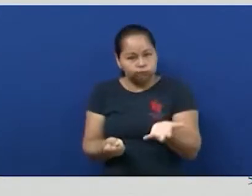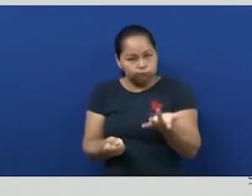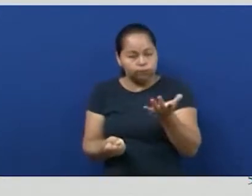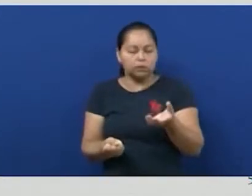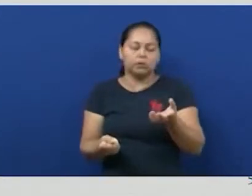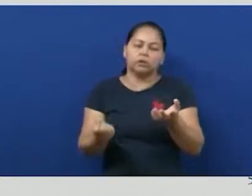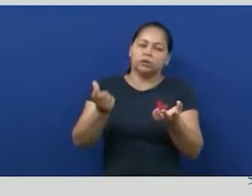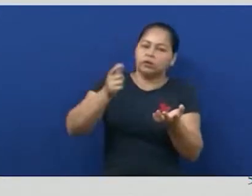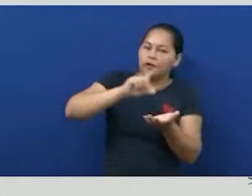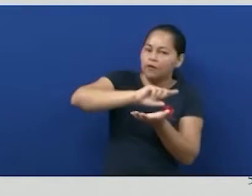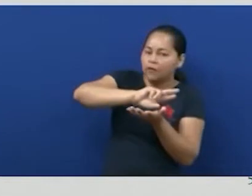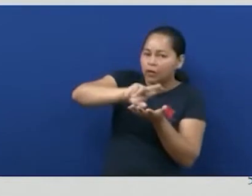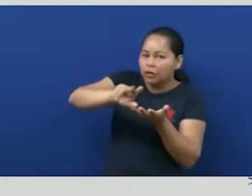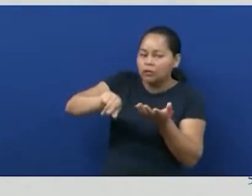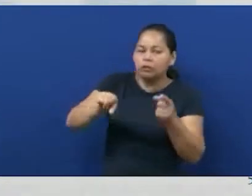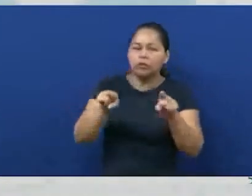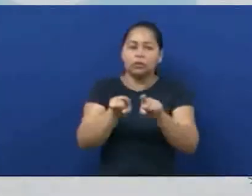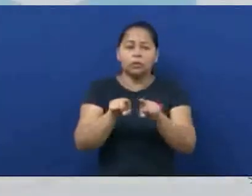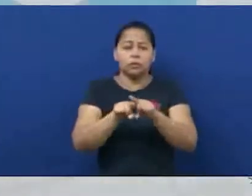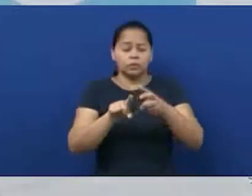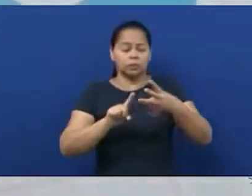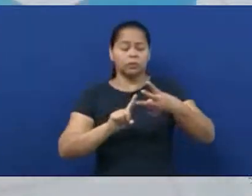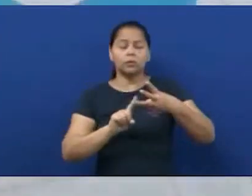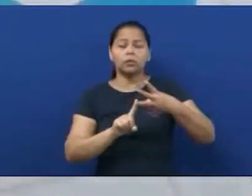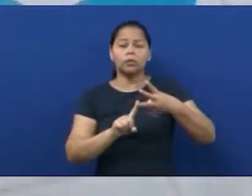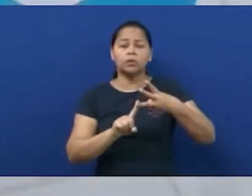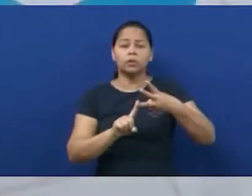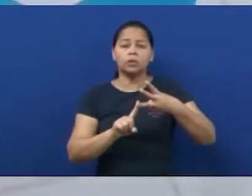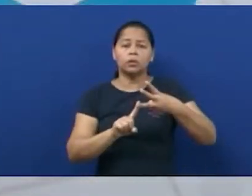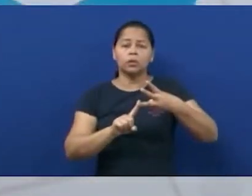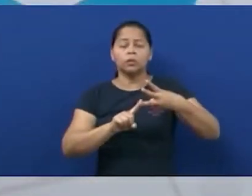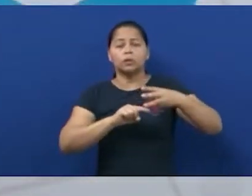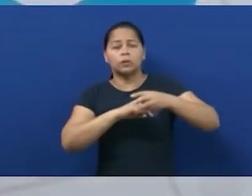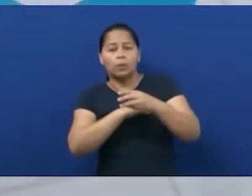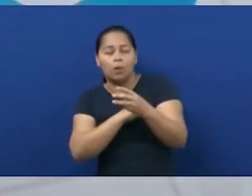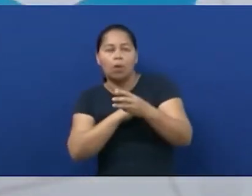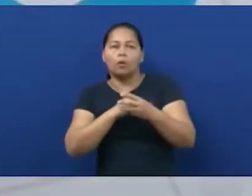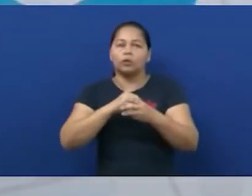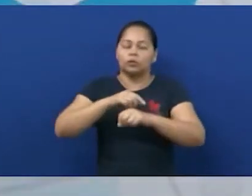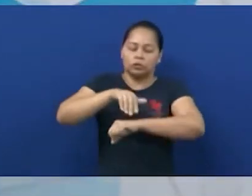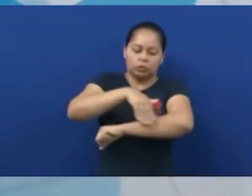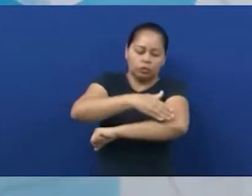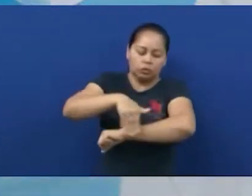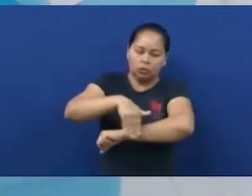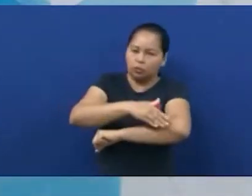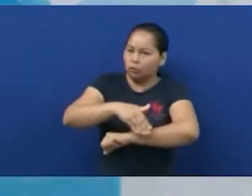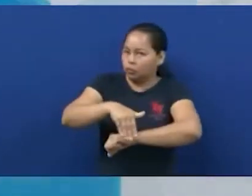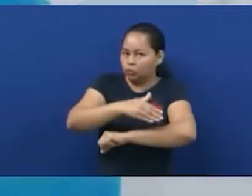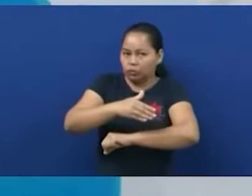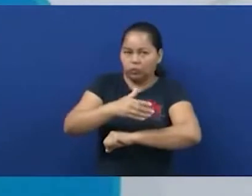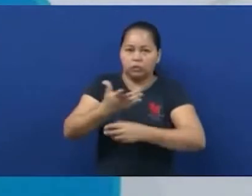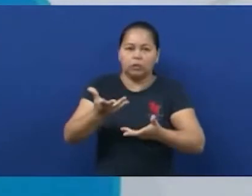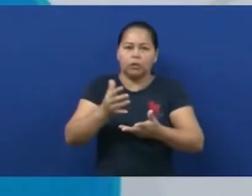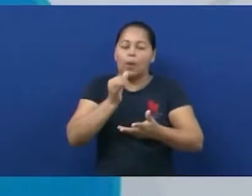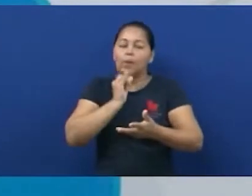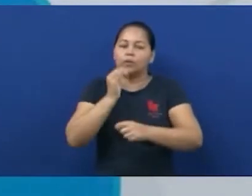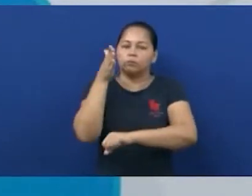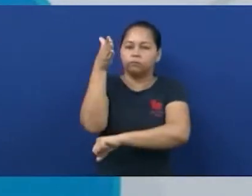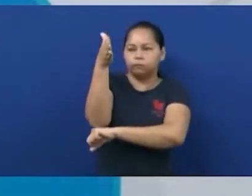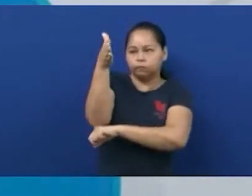em comum que são os termômetros de rua, onde a gente observa também a temperatura do ambiente